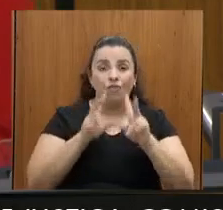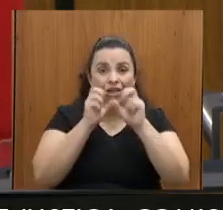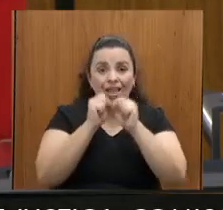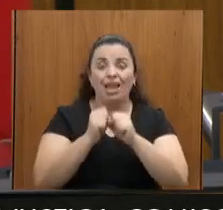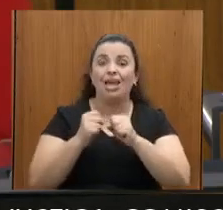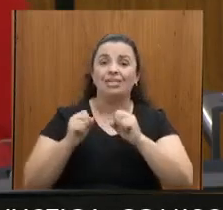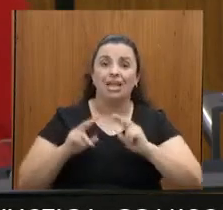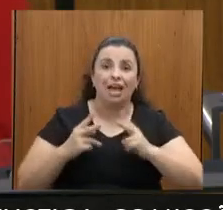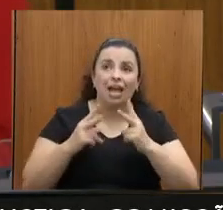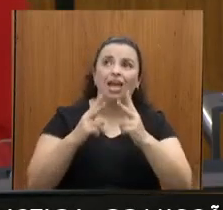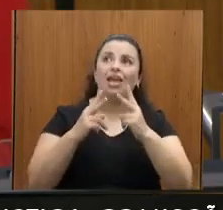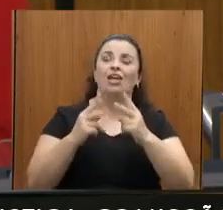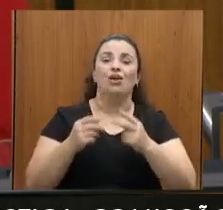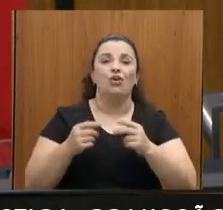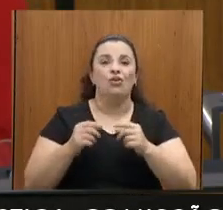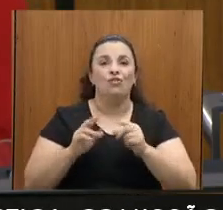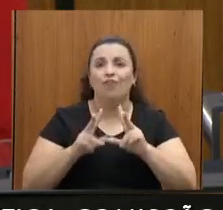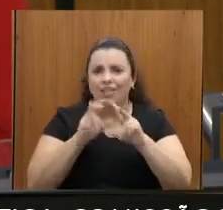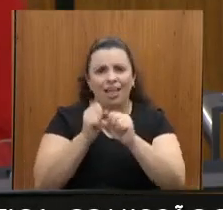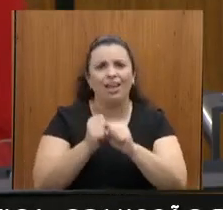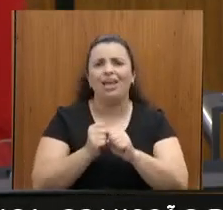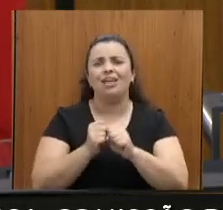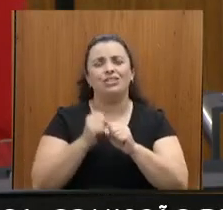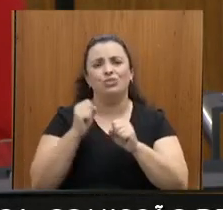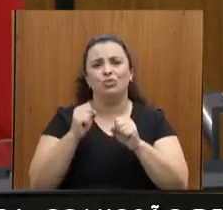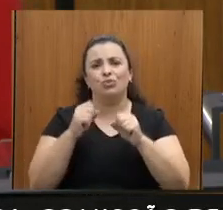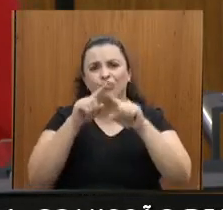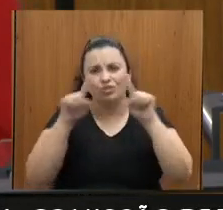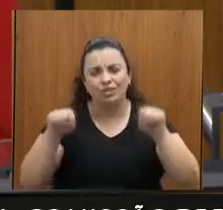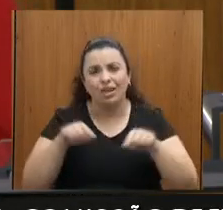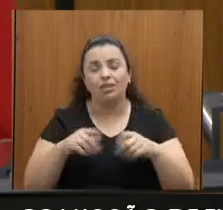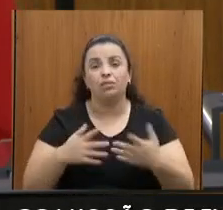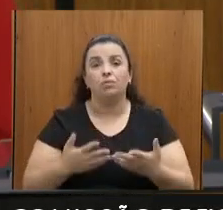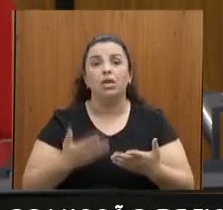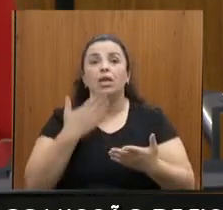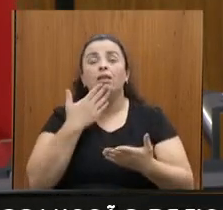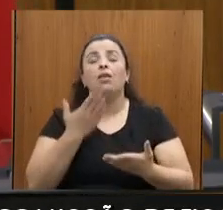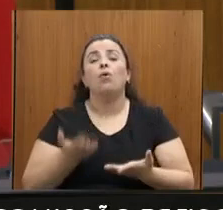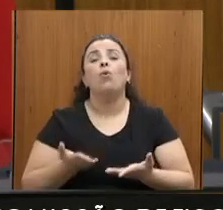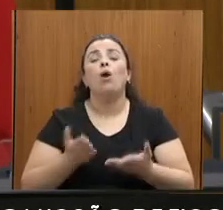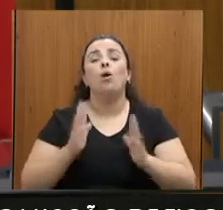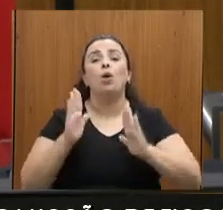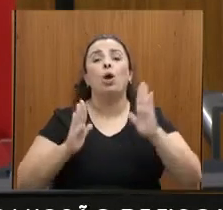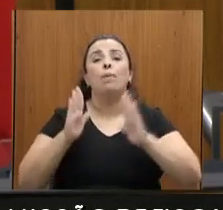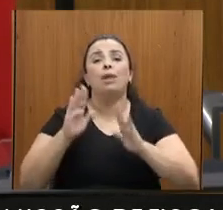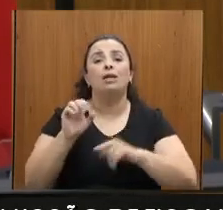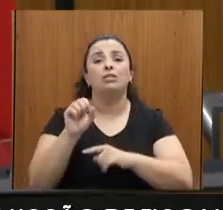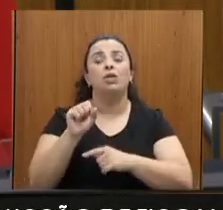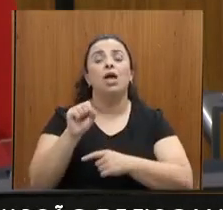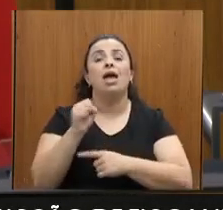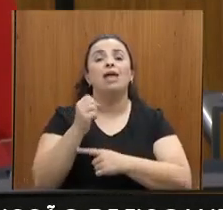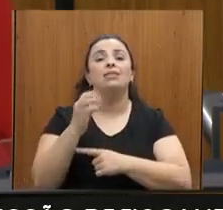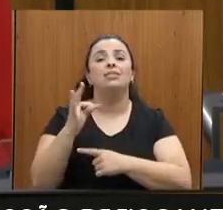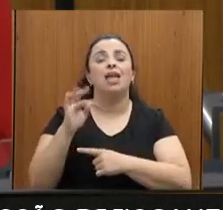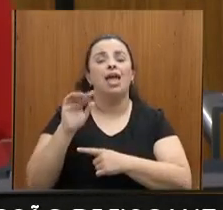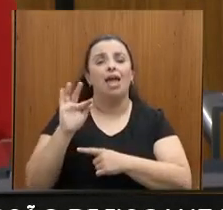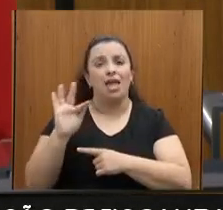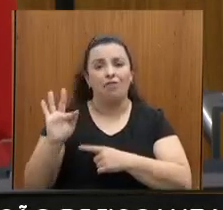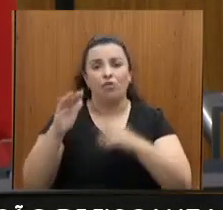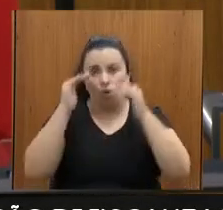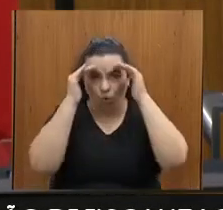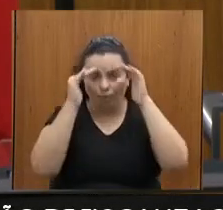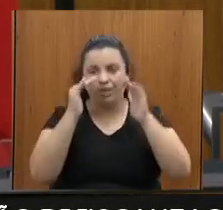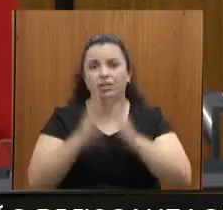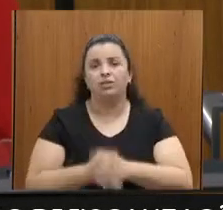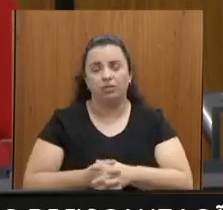é uma outra questão. Qual é o planejamento para cumprir a decisão do STF em relação ao concurso público? Finalizando, eu quero deixar